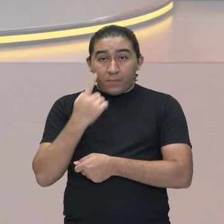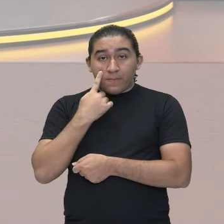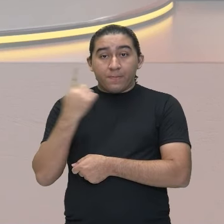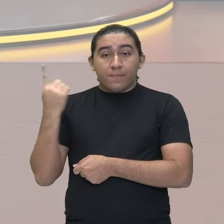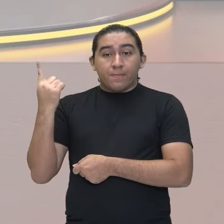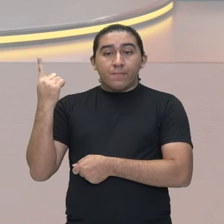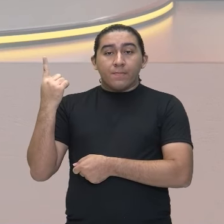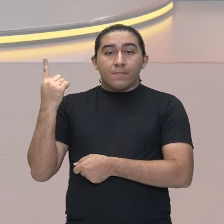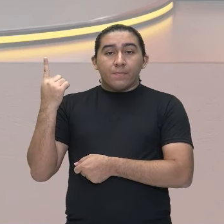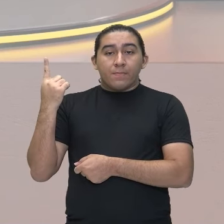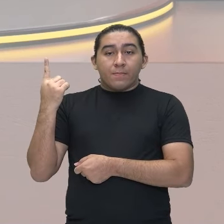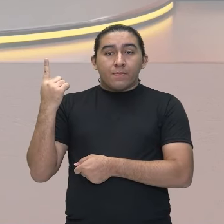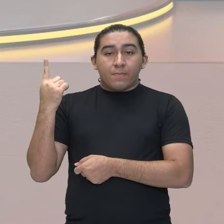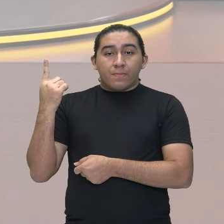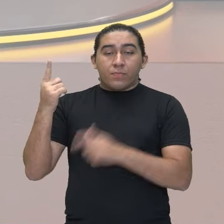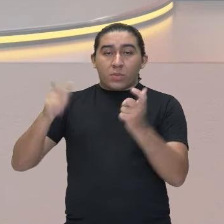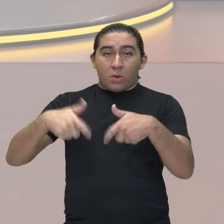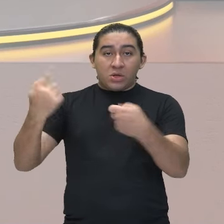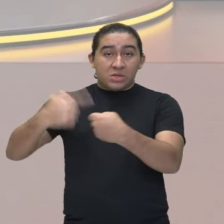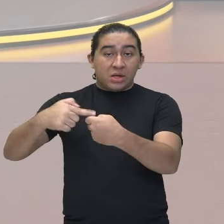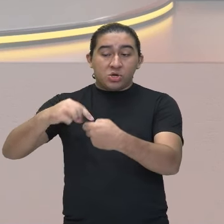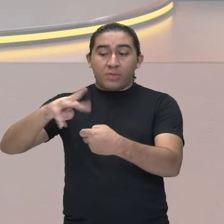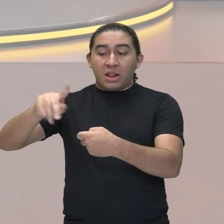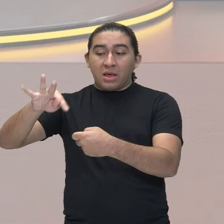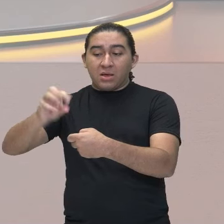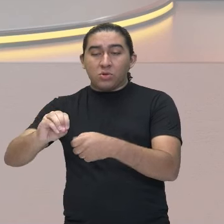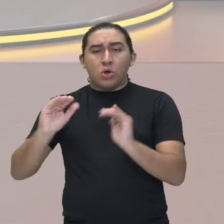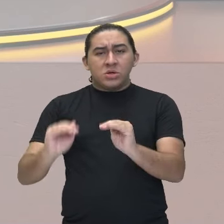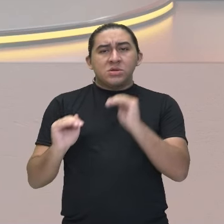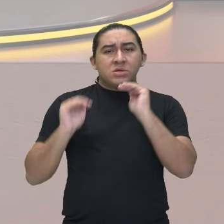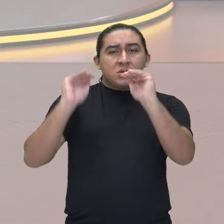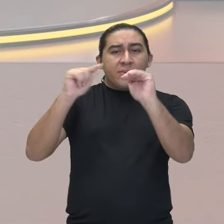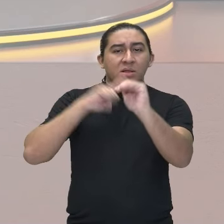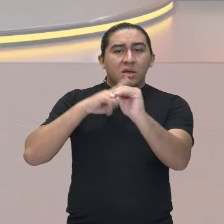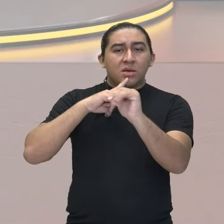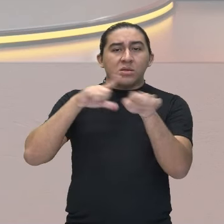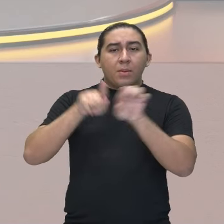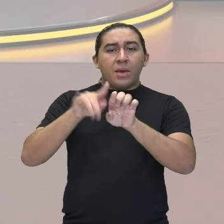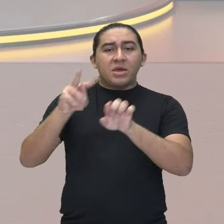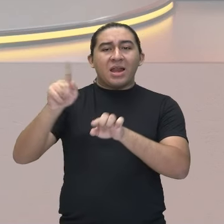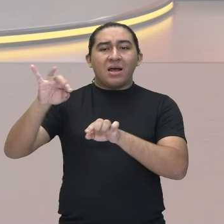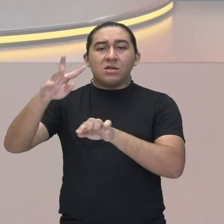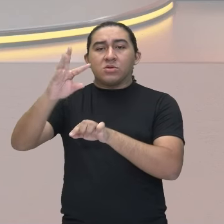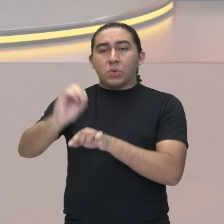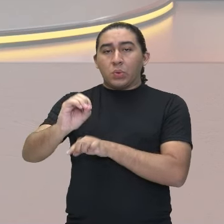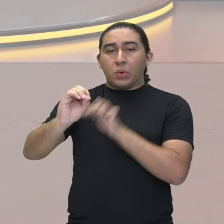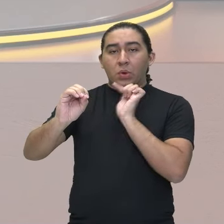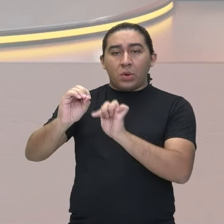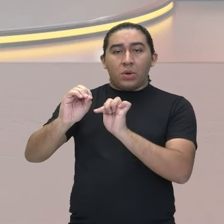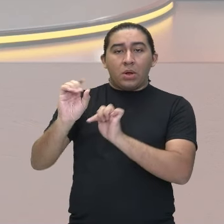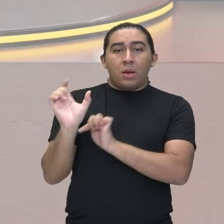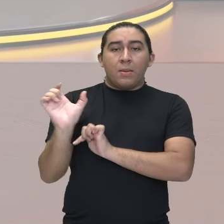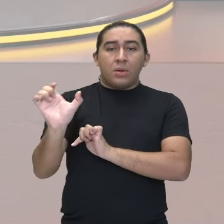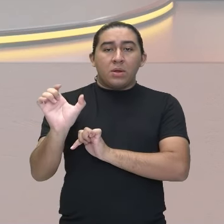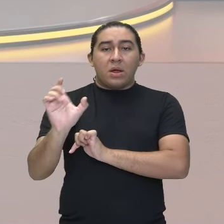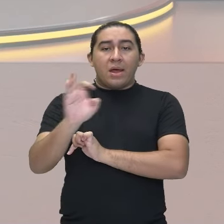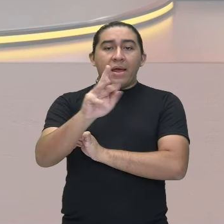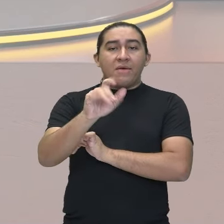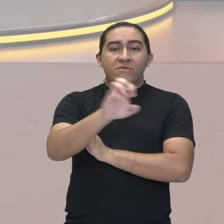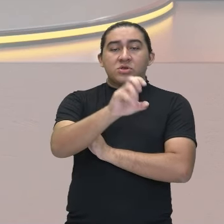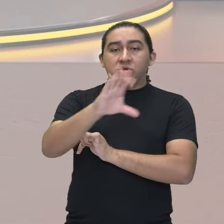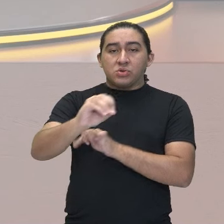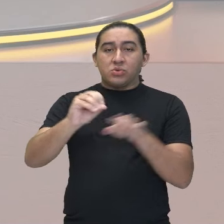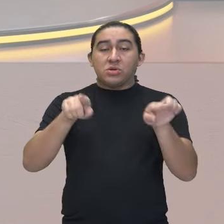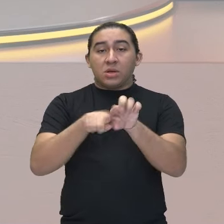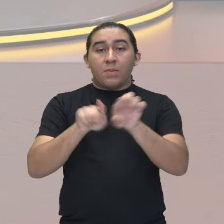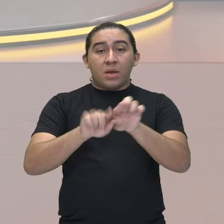em Mileto. Aí temos um pouco em cima, lá nós falamos de Heráclito. Heráclito ali em Éfeso e Parmênides aqui